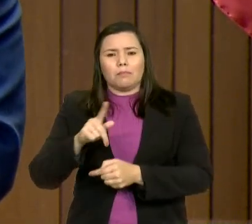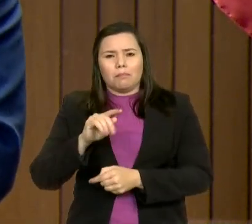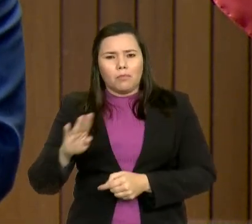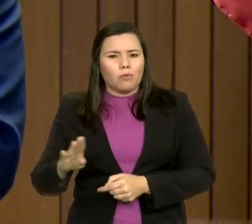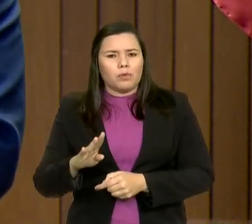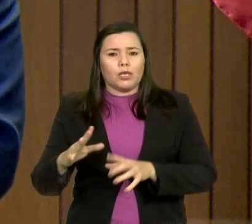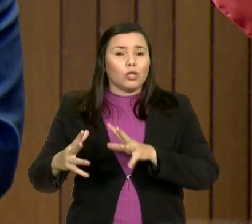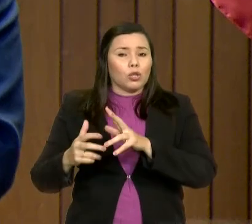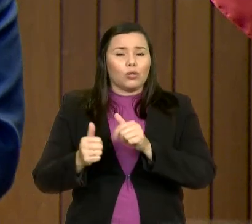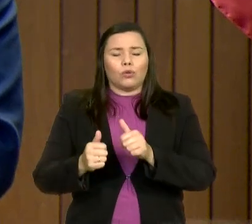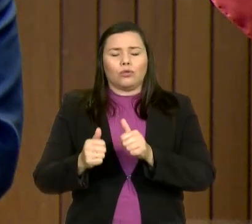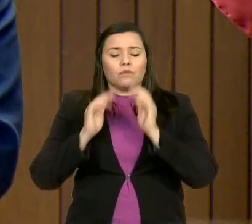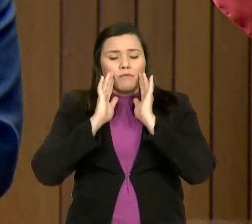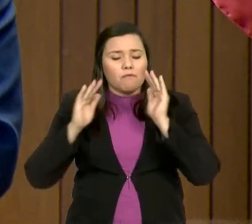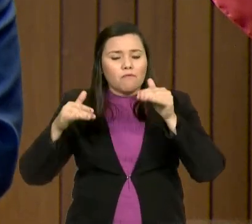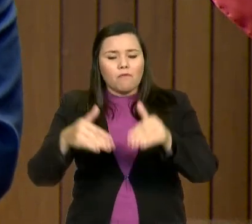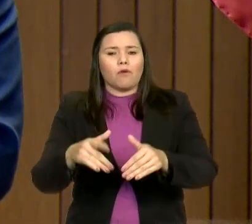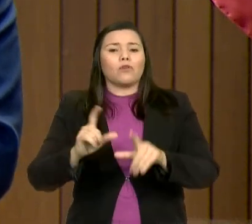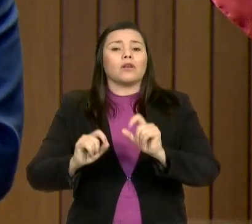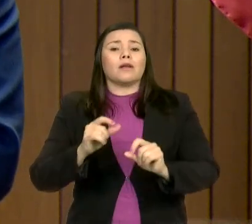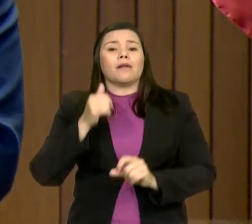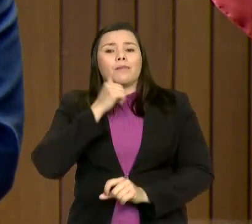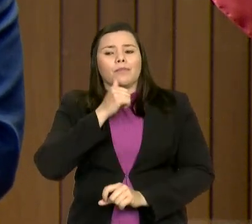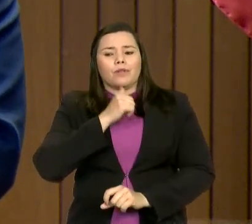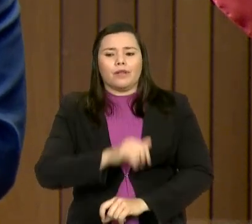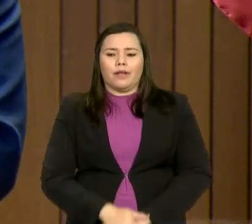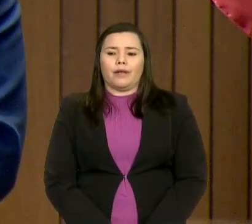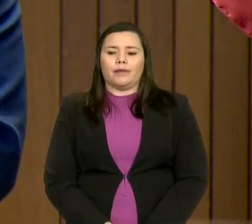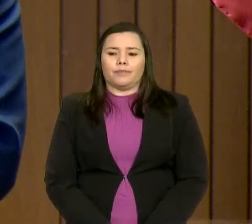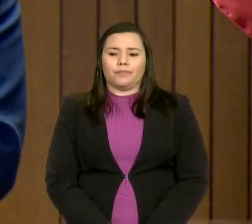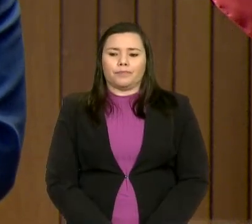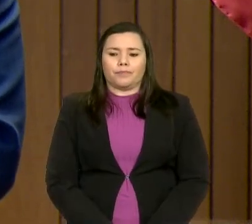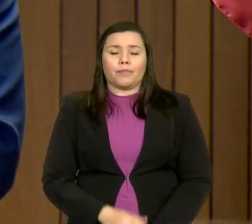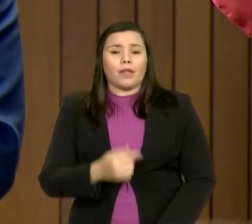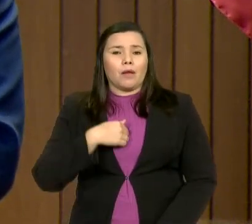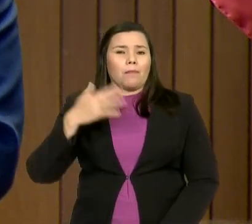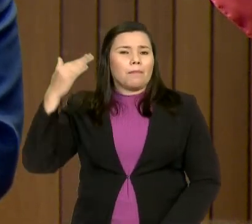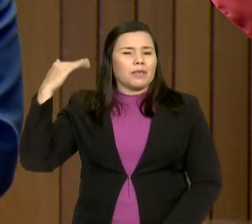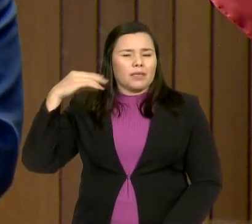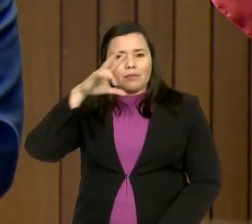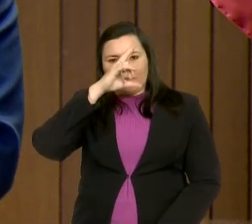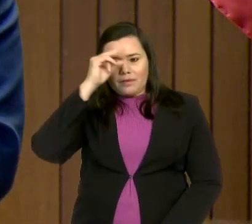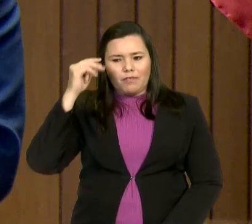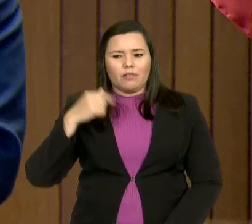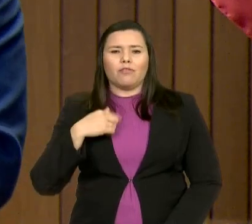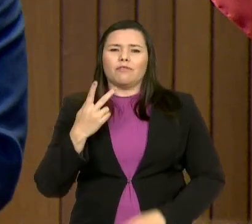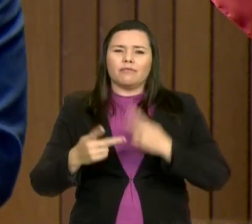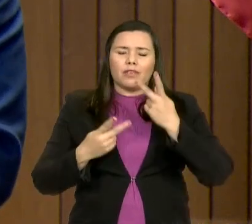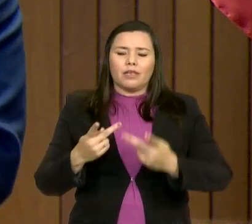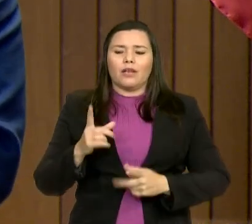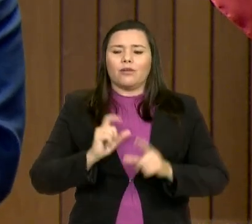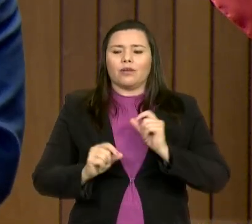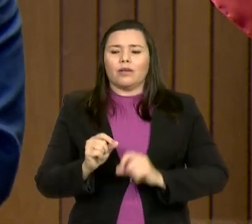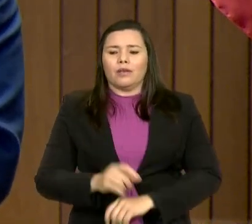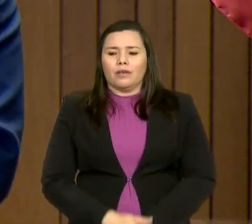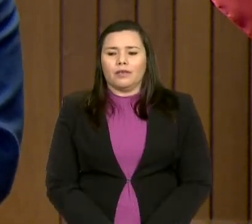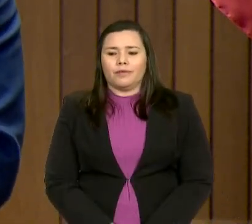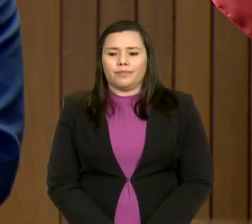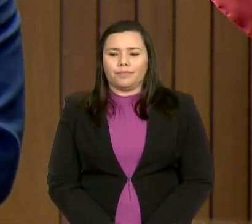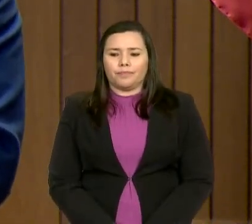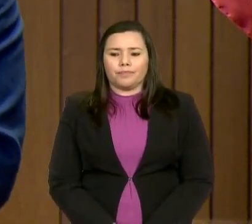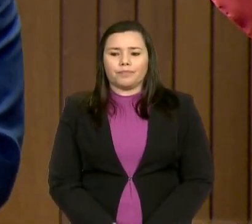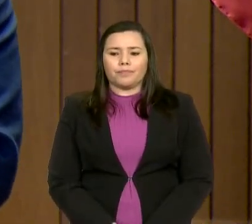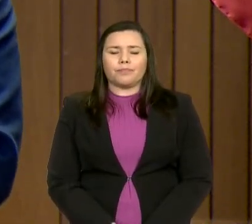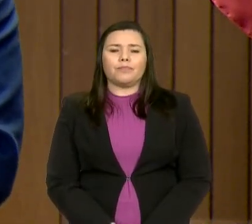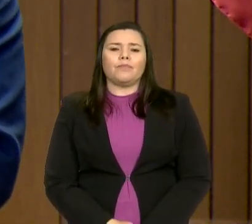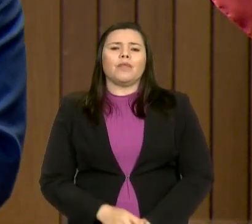de ser prefeito e também destaquei no meu mandato ações importantes como a distribuição de enxovais a